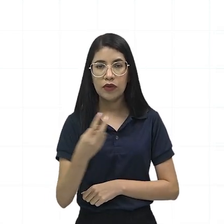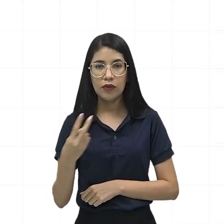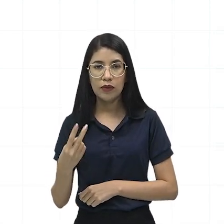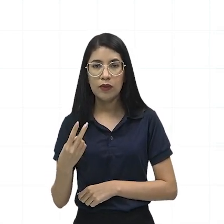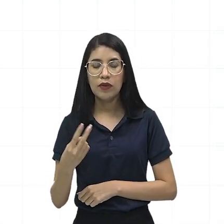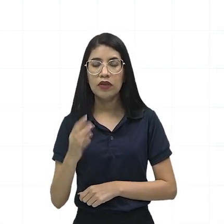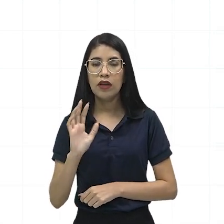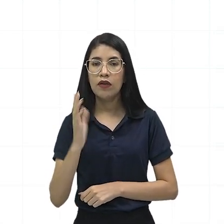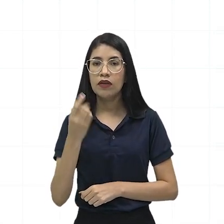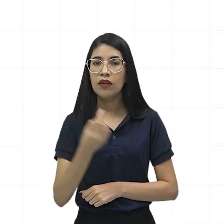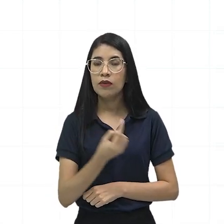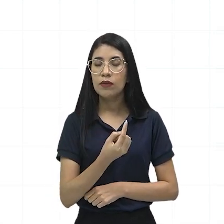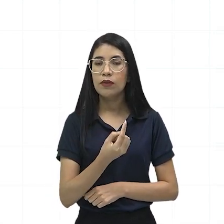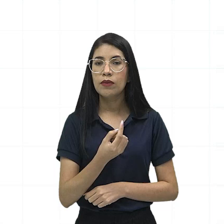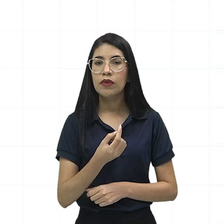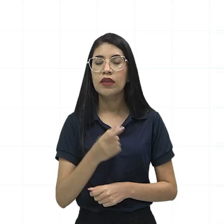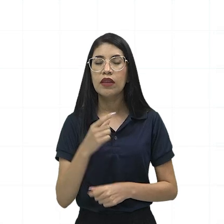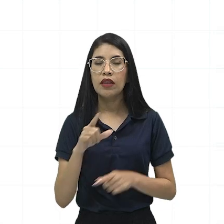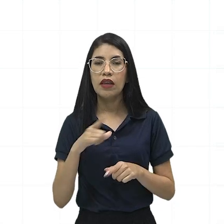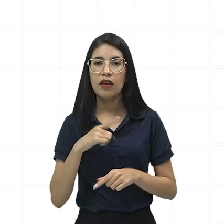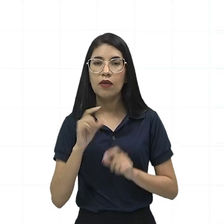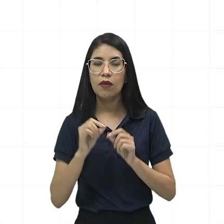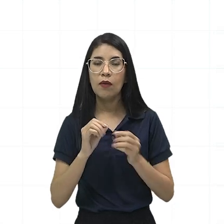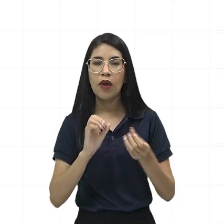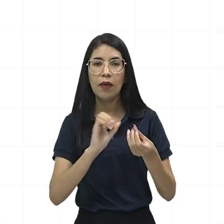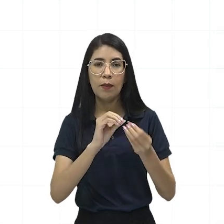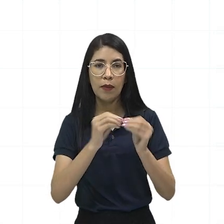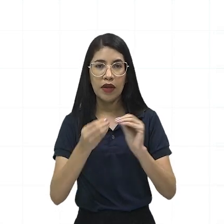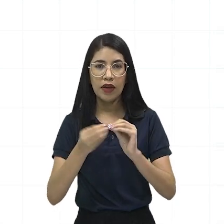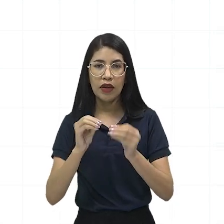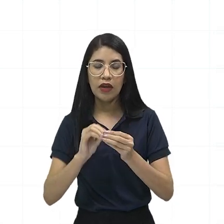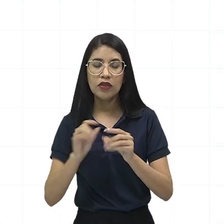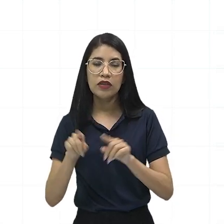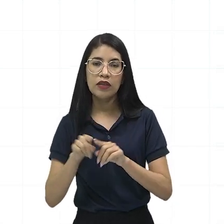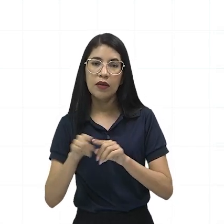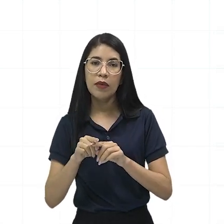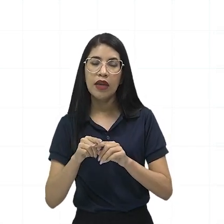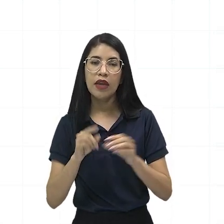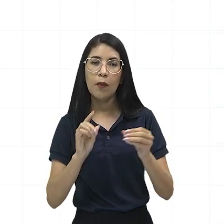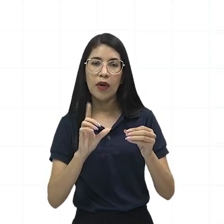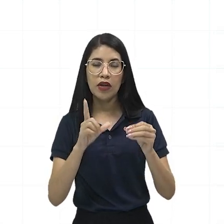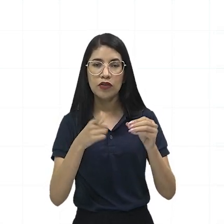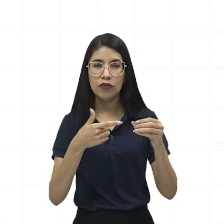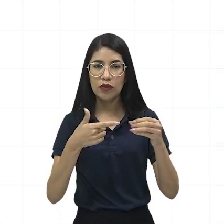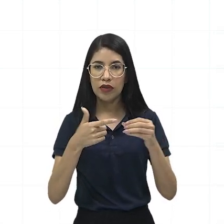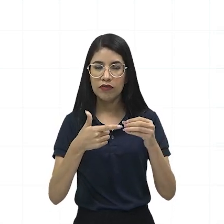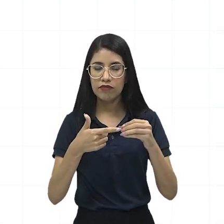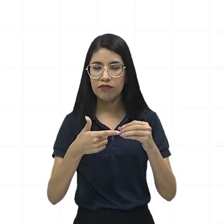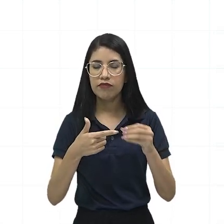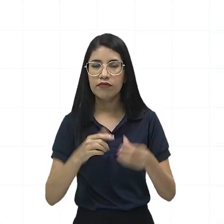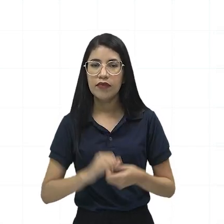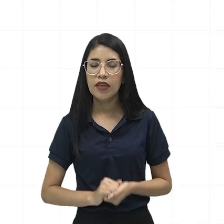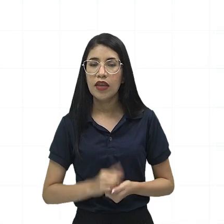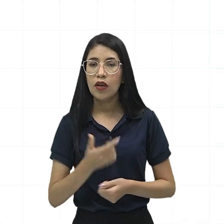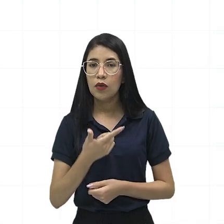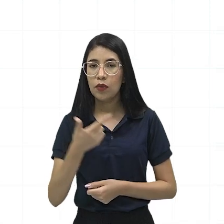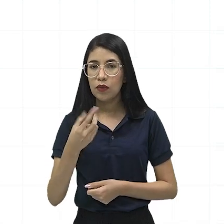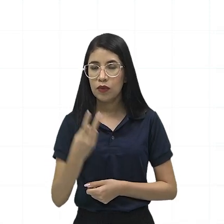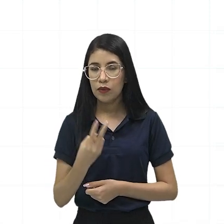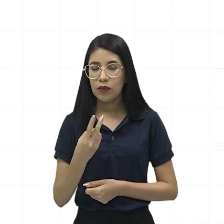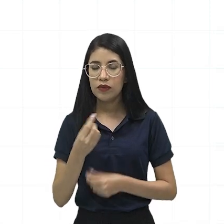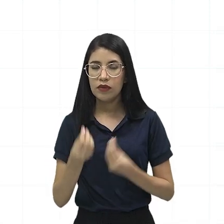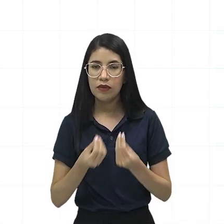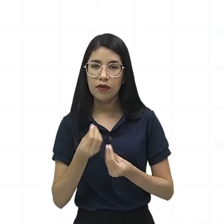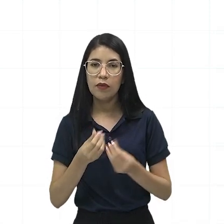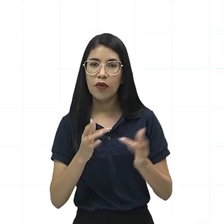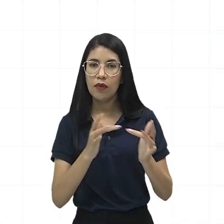acontece pelo contato oral-oral ou oral-genital. E o vírus tipo 2 vai acontecer